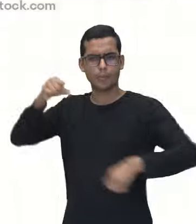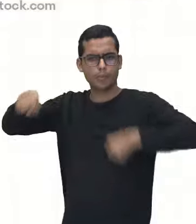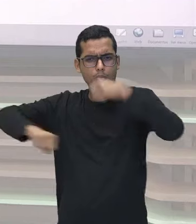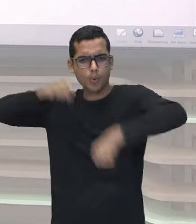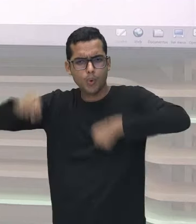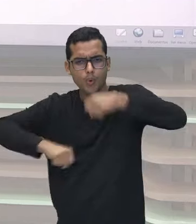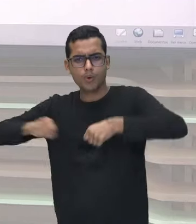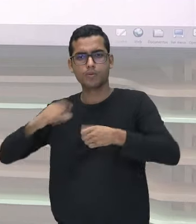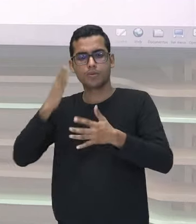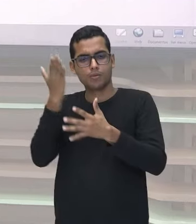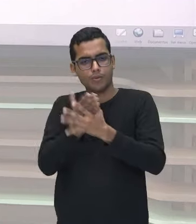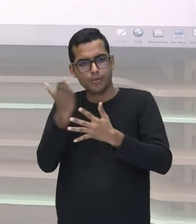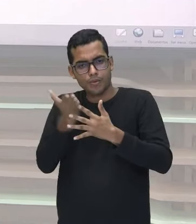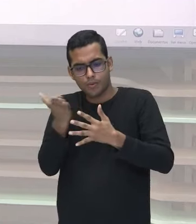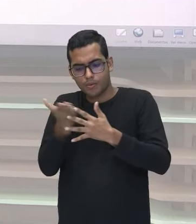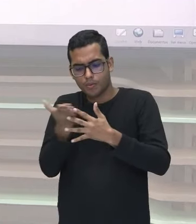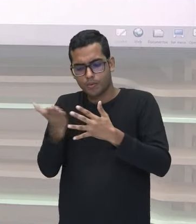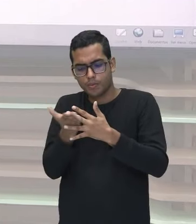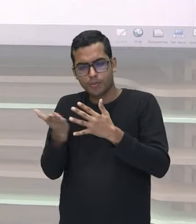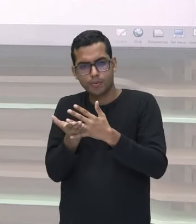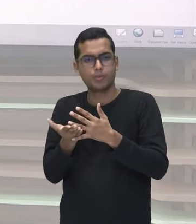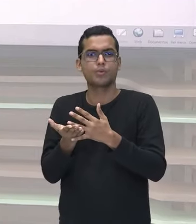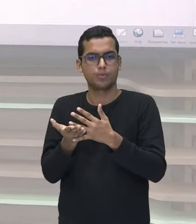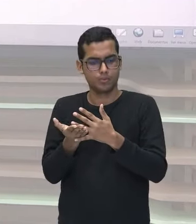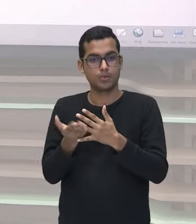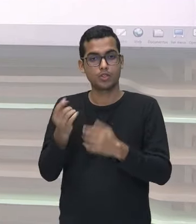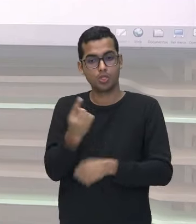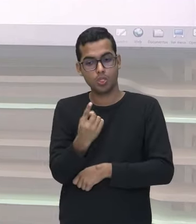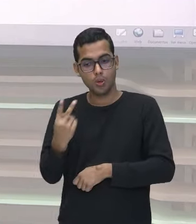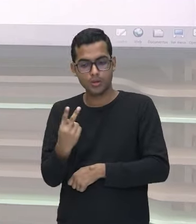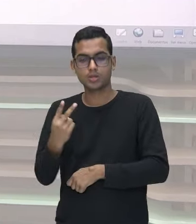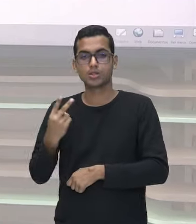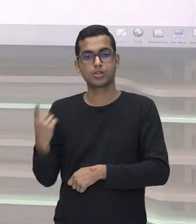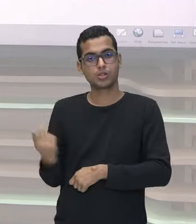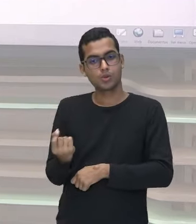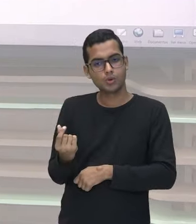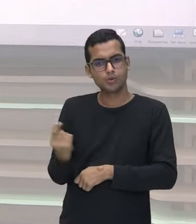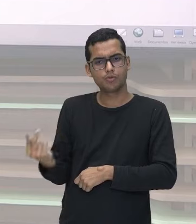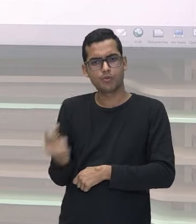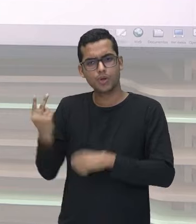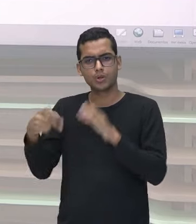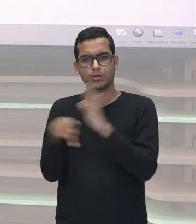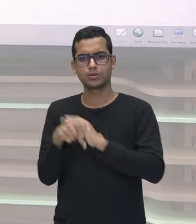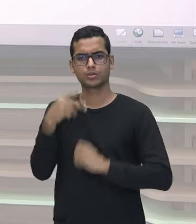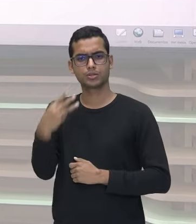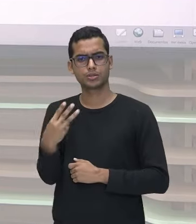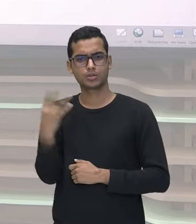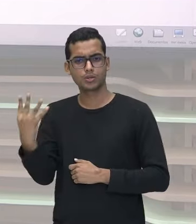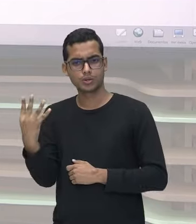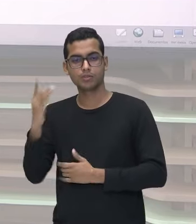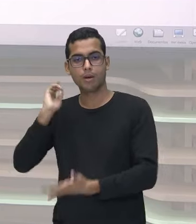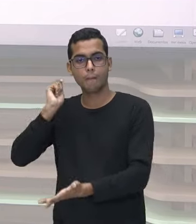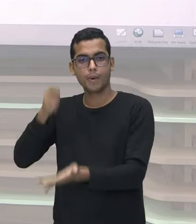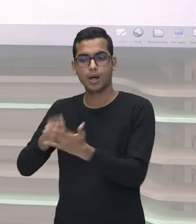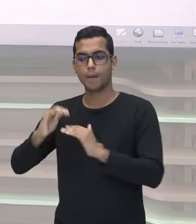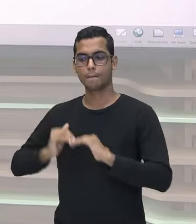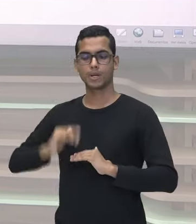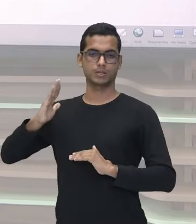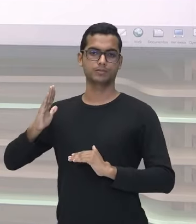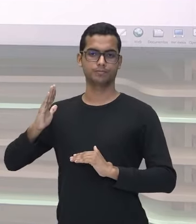em 12 parcelas de 34, você vai pagar mais do que R$ 300. Professor, mais do que R$